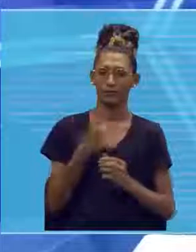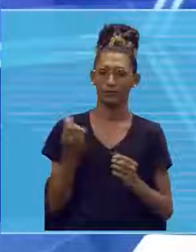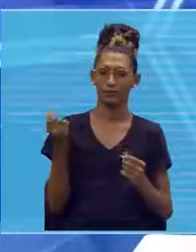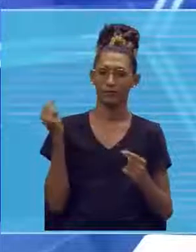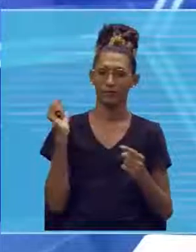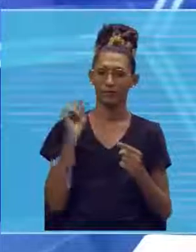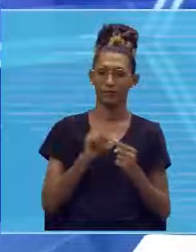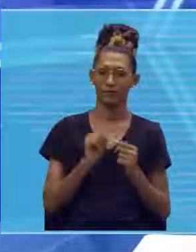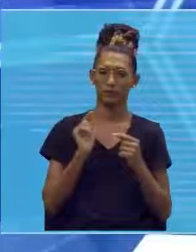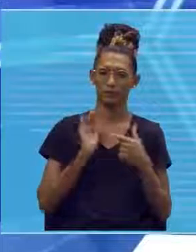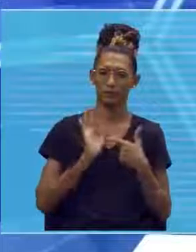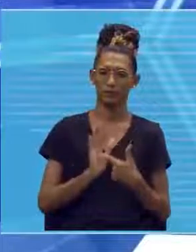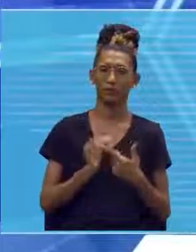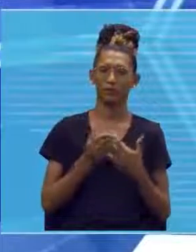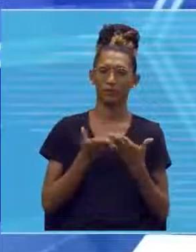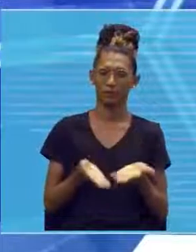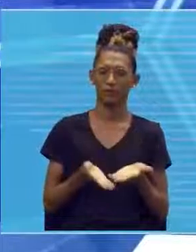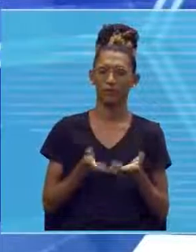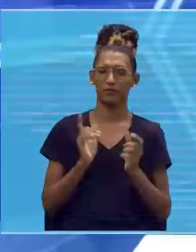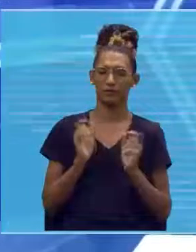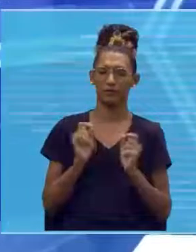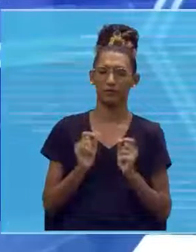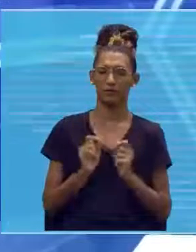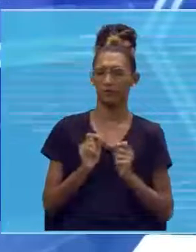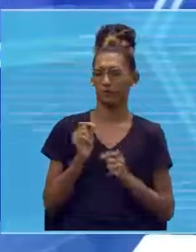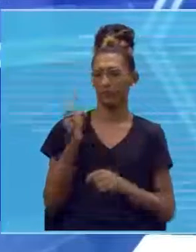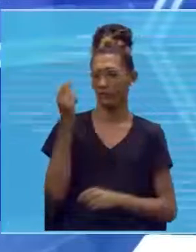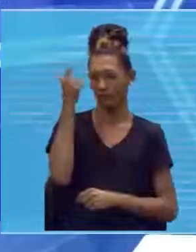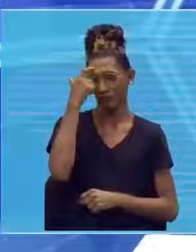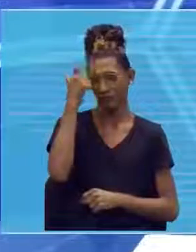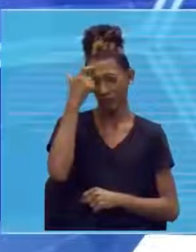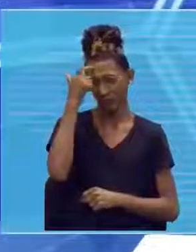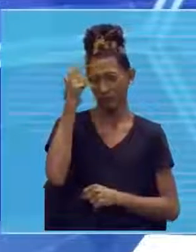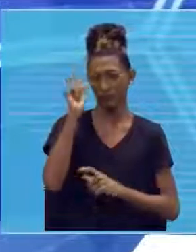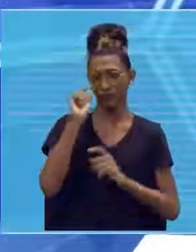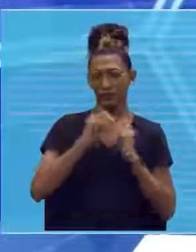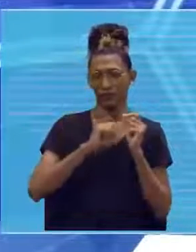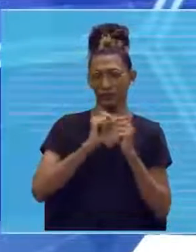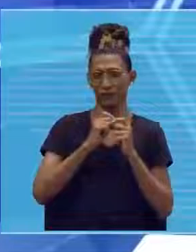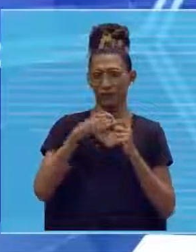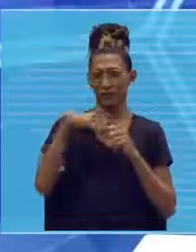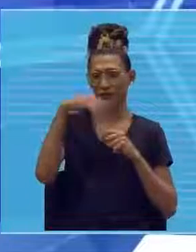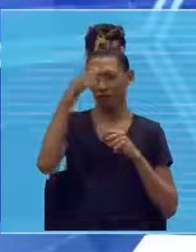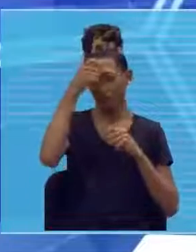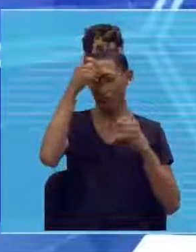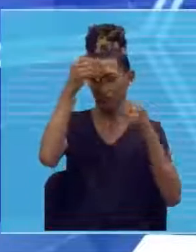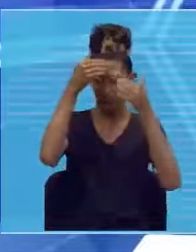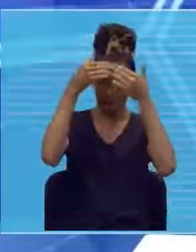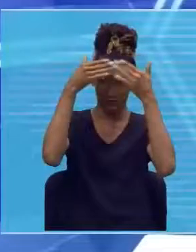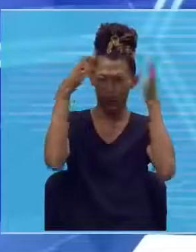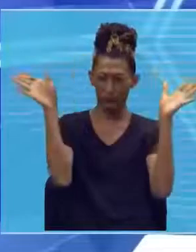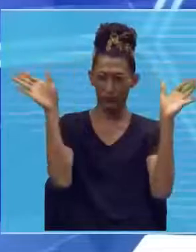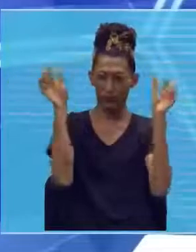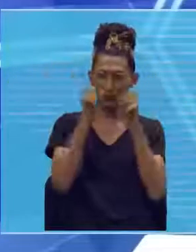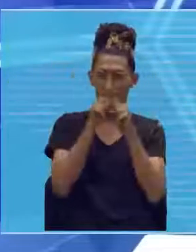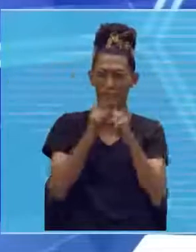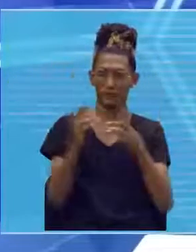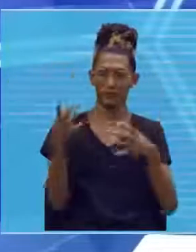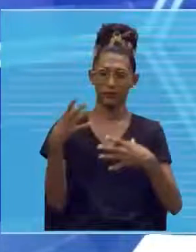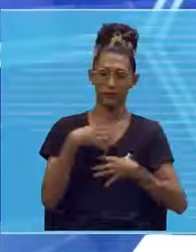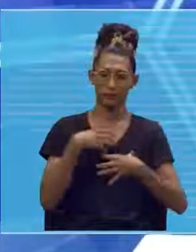intenção como eu já mostrei para vocês da gente rever da gente abrir um pouco a nossa cabecinha se